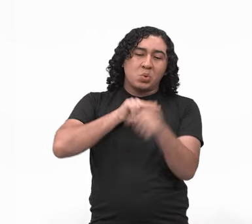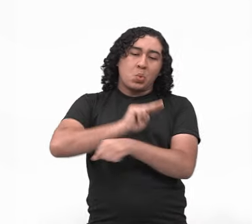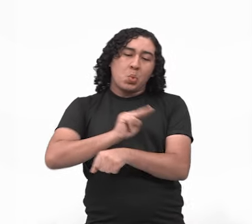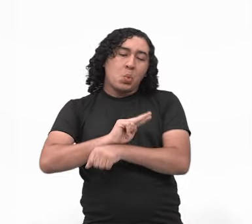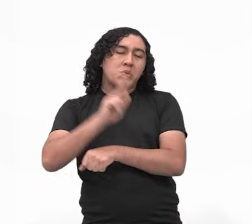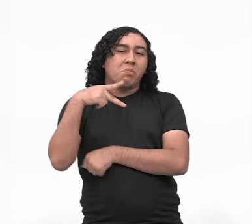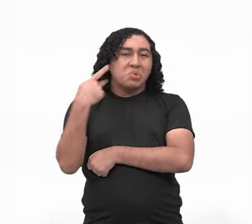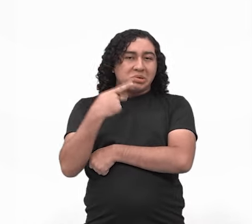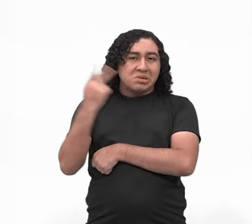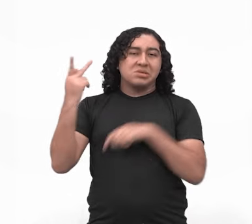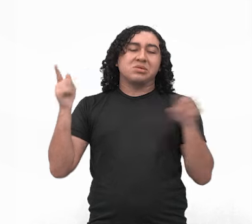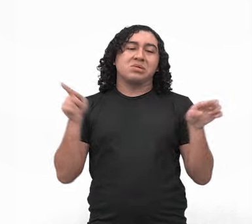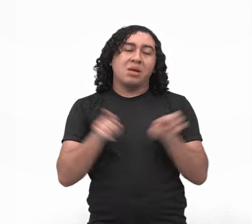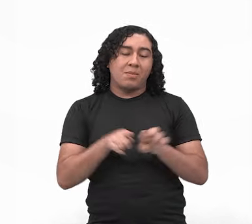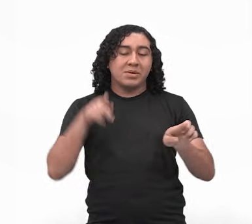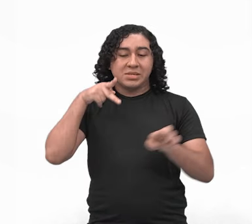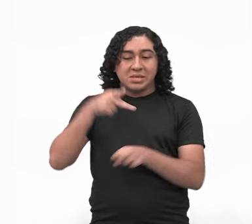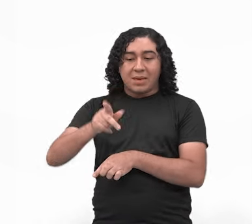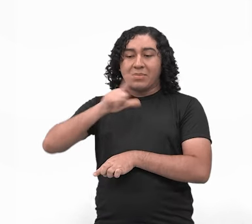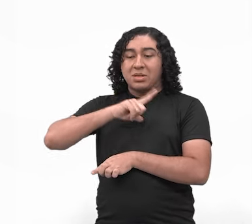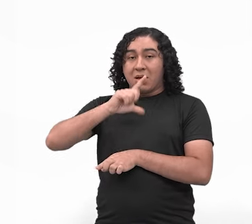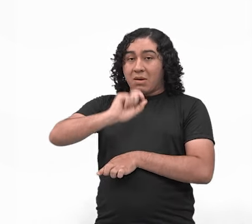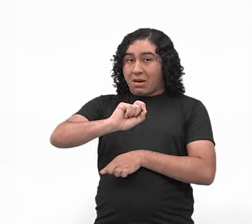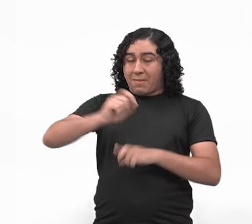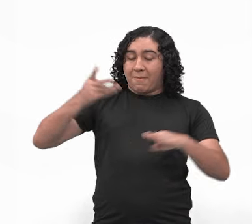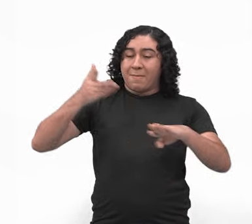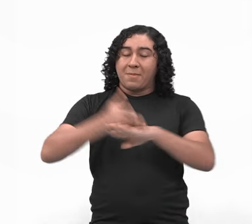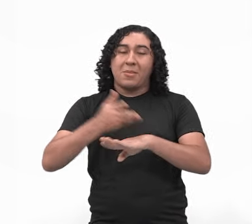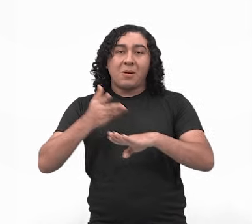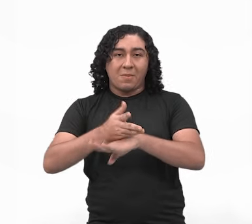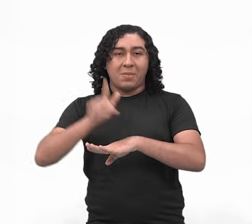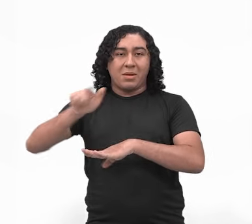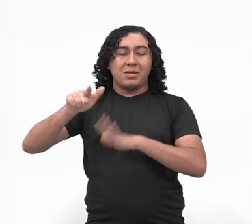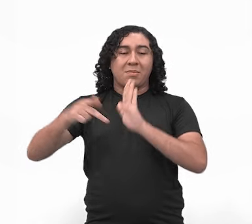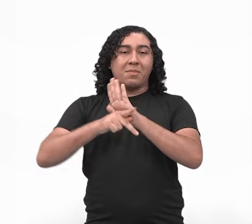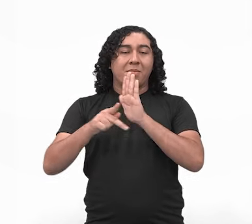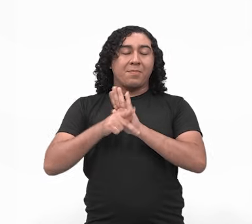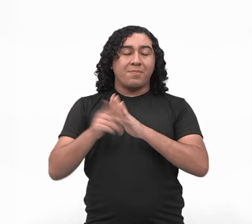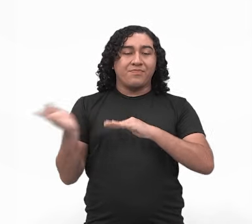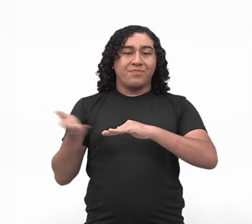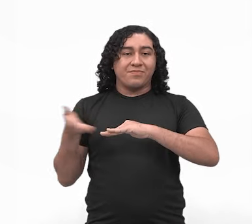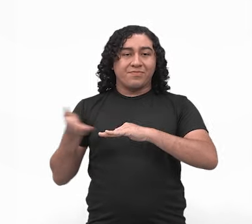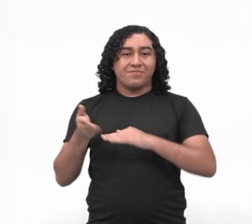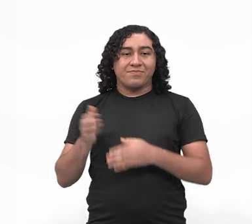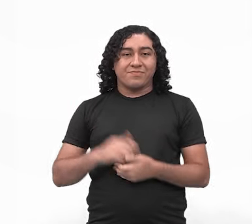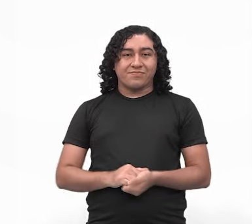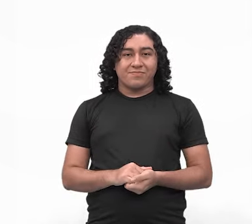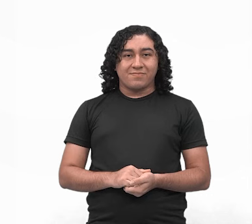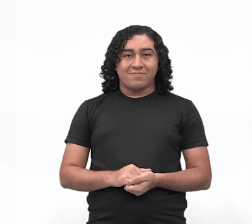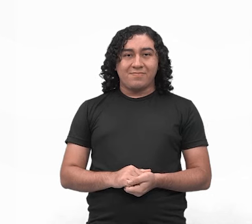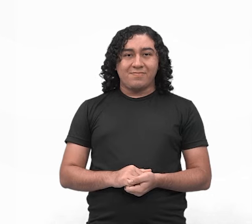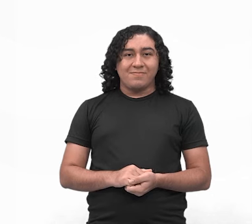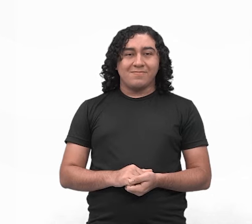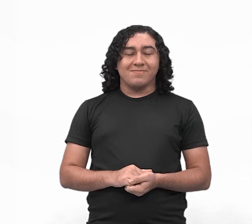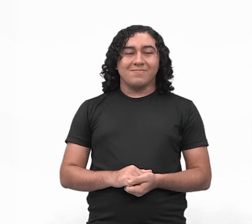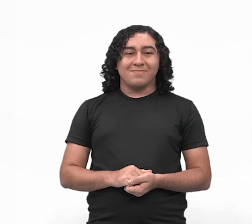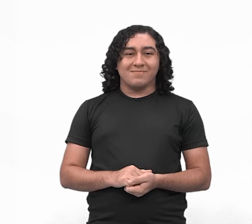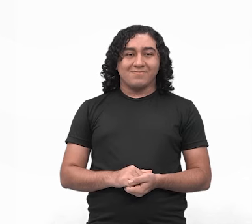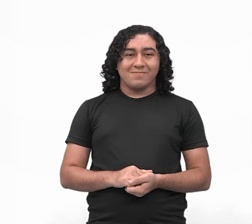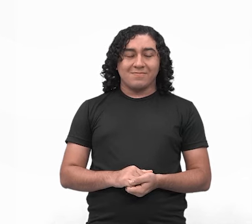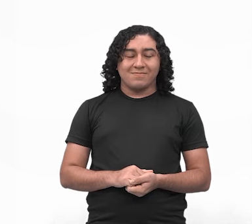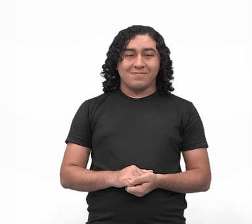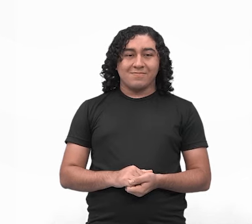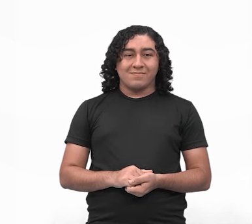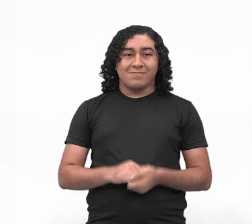política, né? Então, sempre vai estar presente nessa arte contemporânea. E aí nós temos também a Zanelli, que é